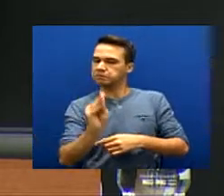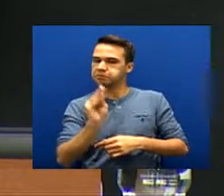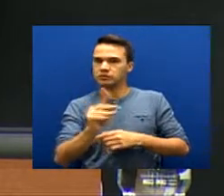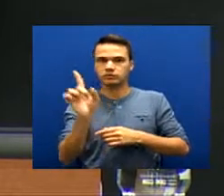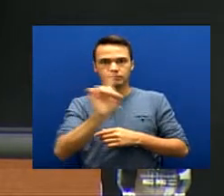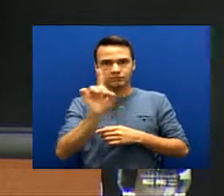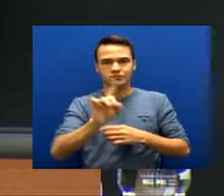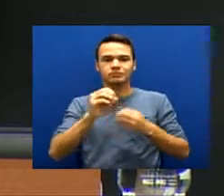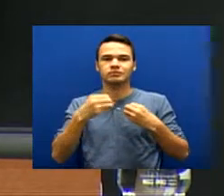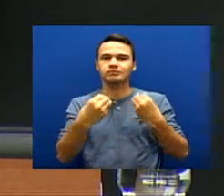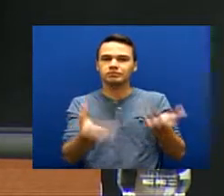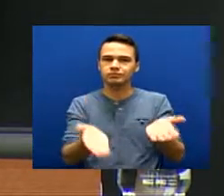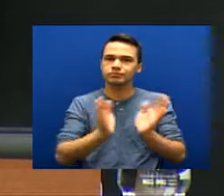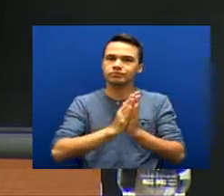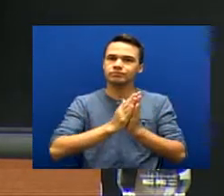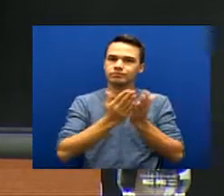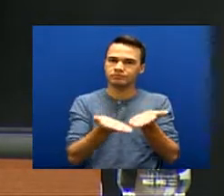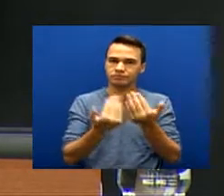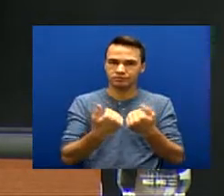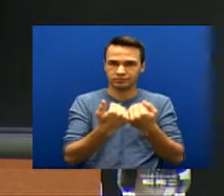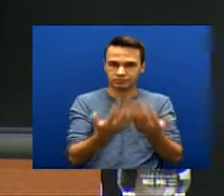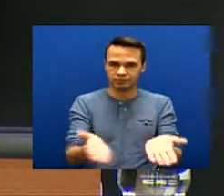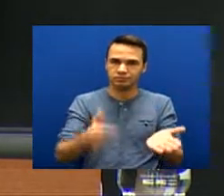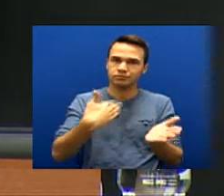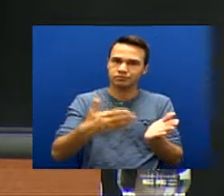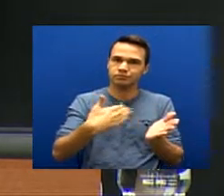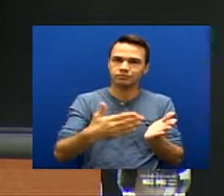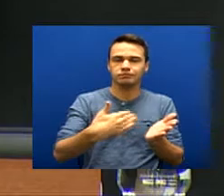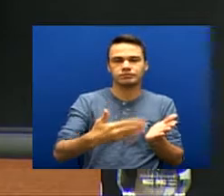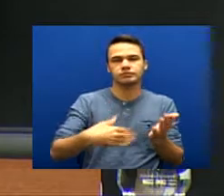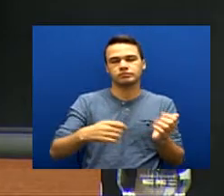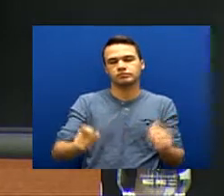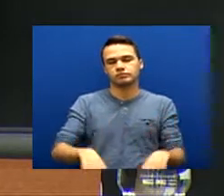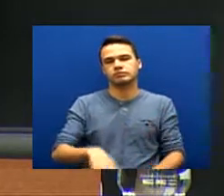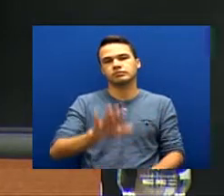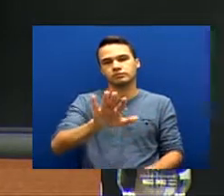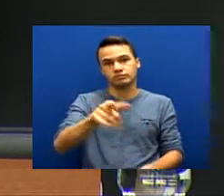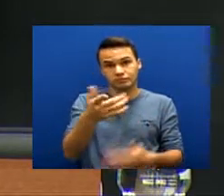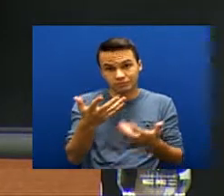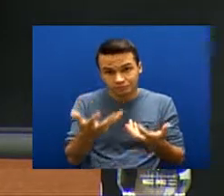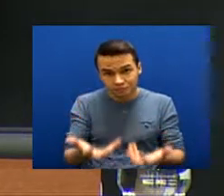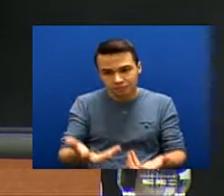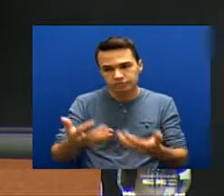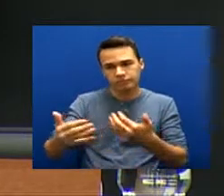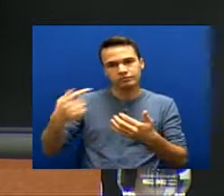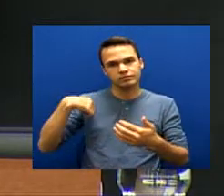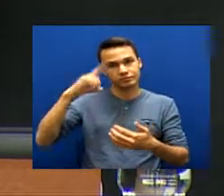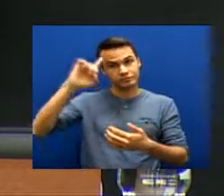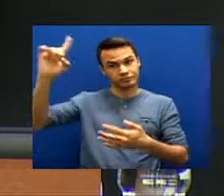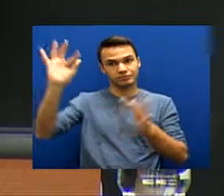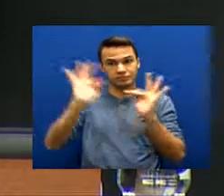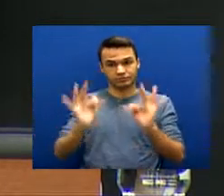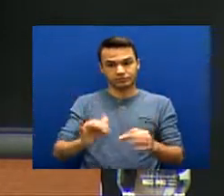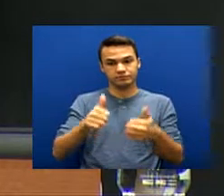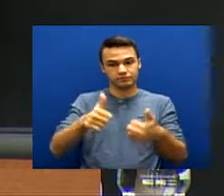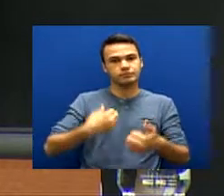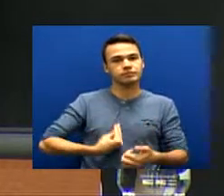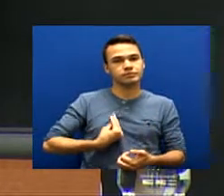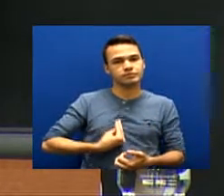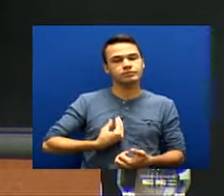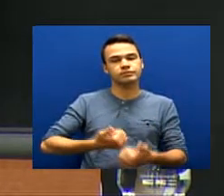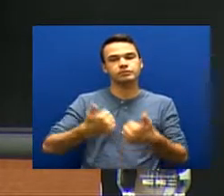estava de um lado e o sol do outro, e foi uma cena diferente. Não sei se vocês observaram, quando a gente estava chegando